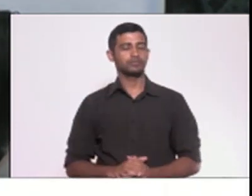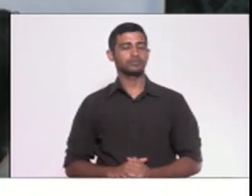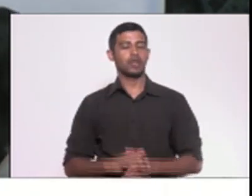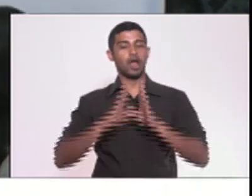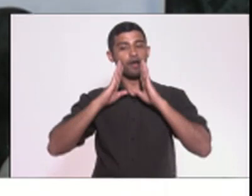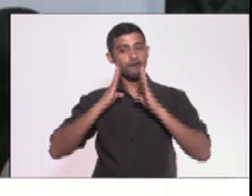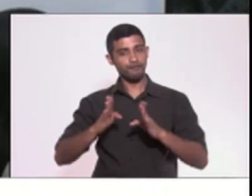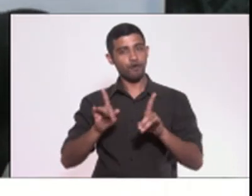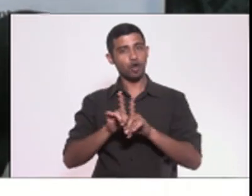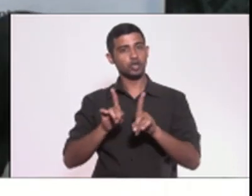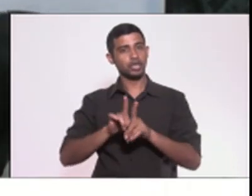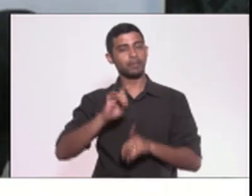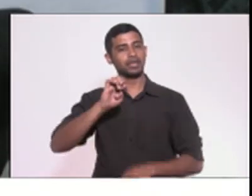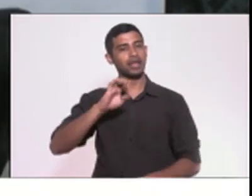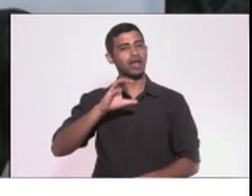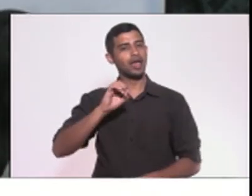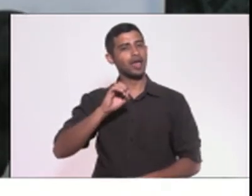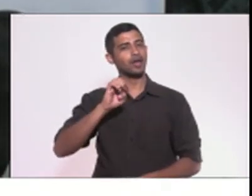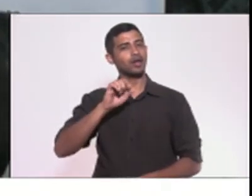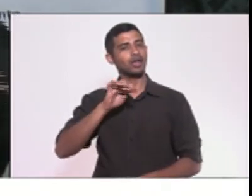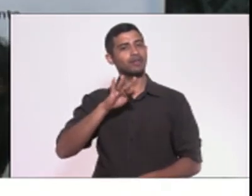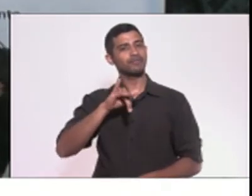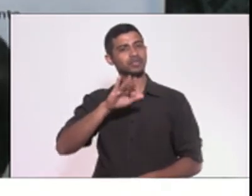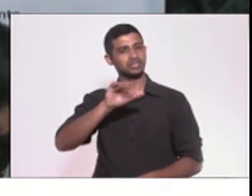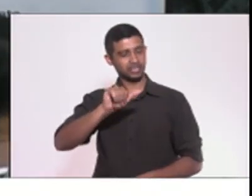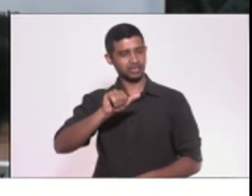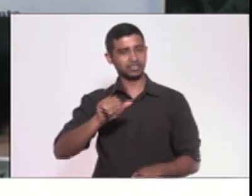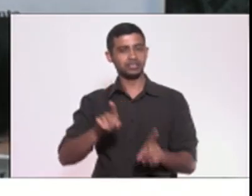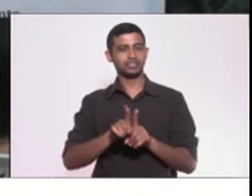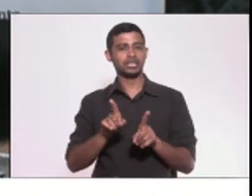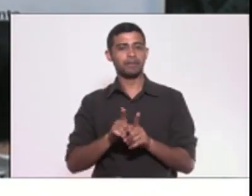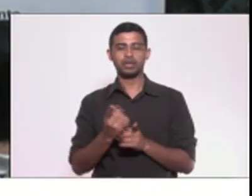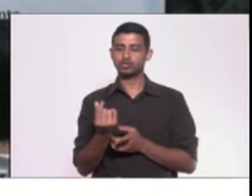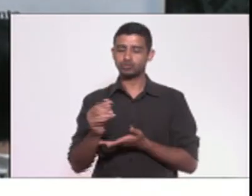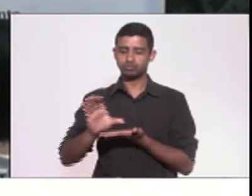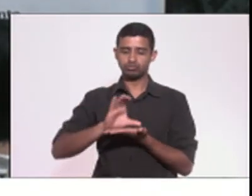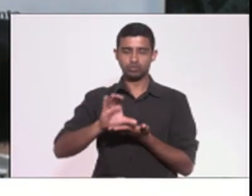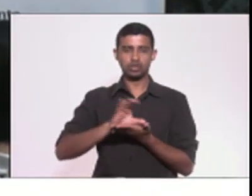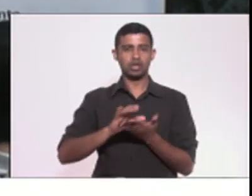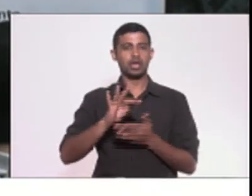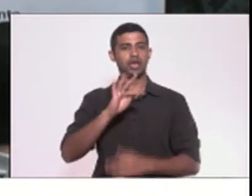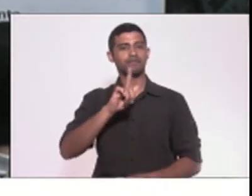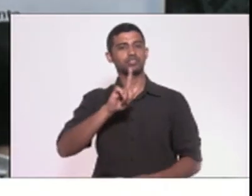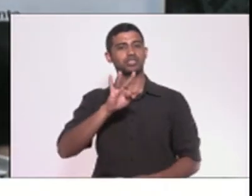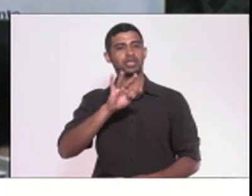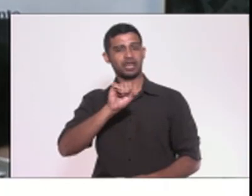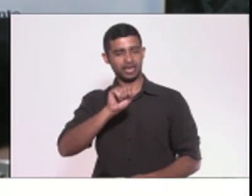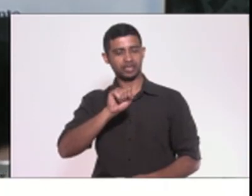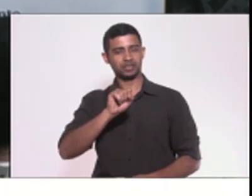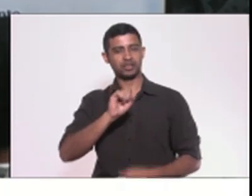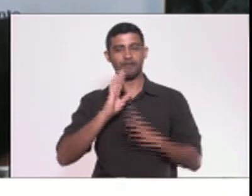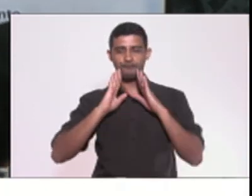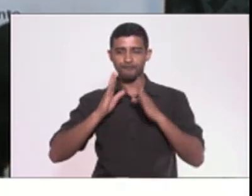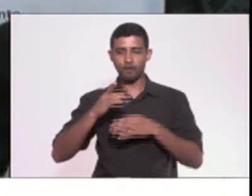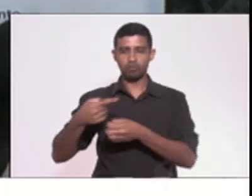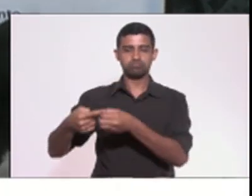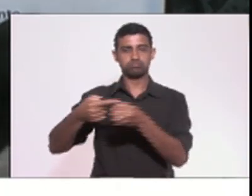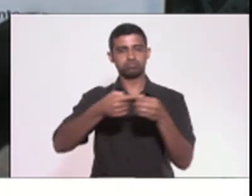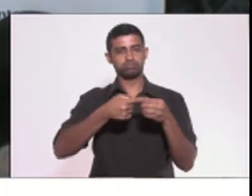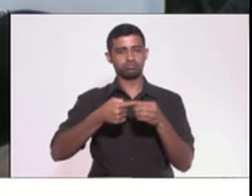na ecoeficiência, e recursos do Fundo de Garantia voltado para os municípios. Vamos